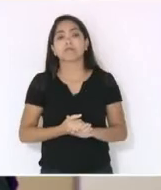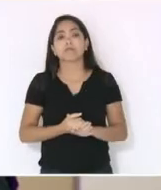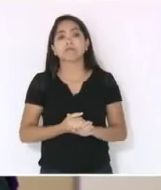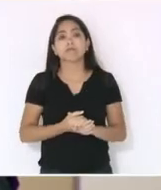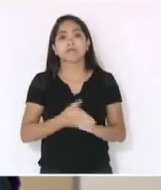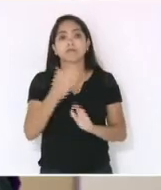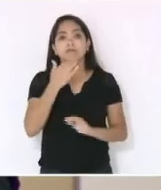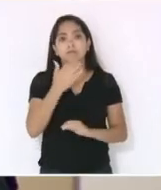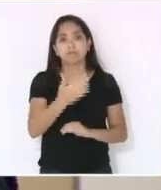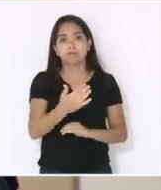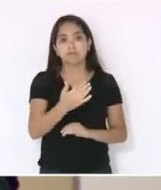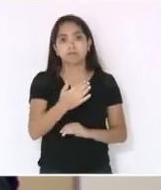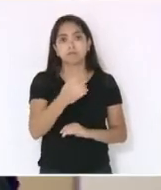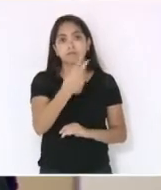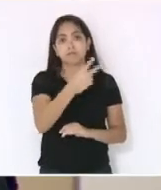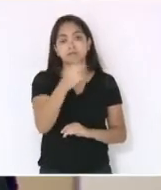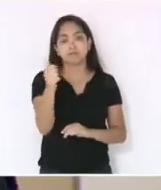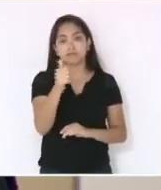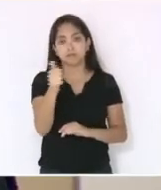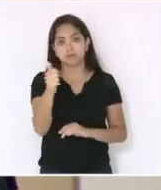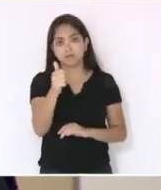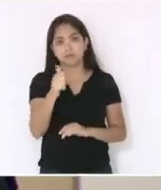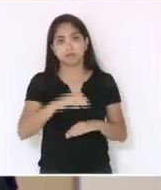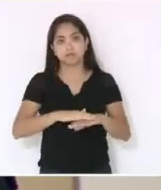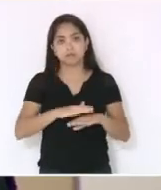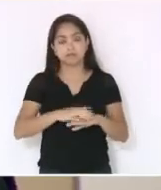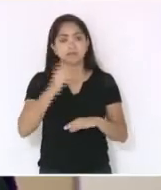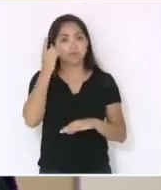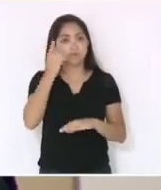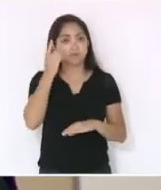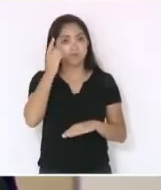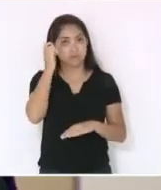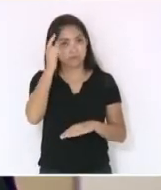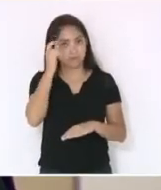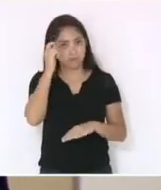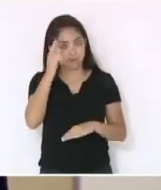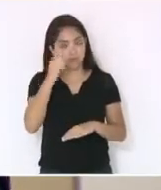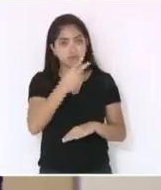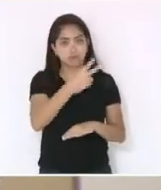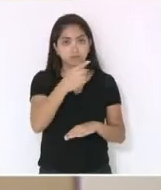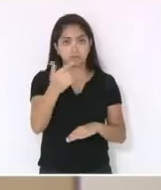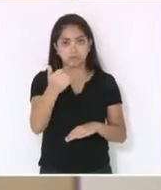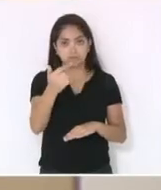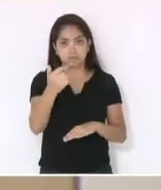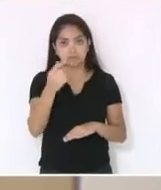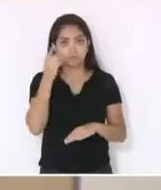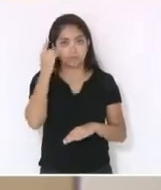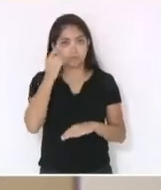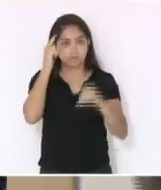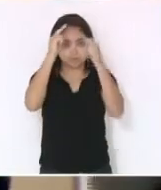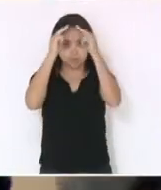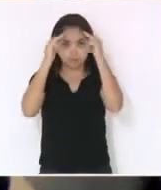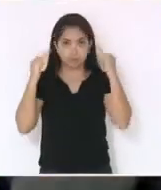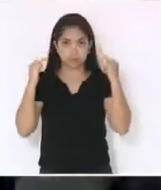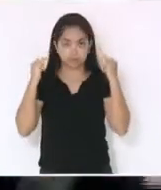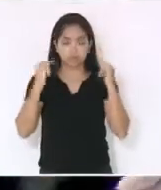indicação 211, deputado César Valduga, indicação 212, deputado Nildir Sareta.